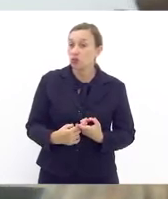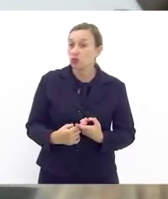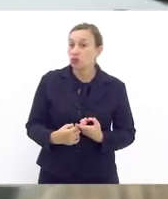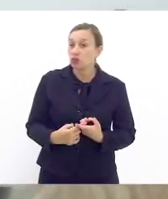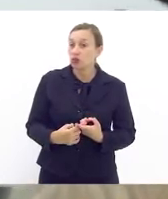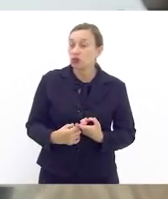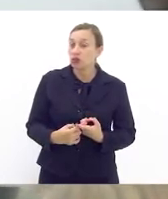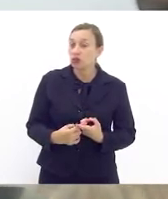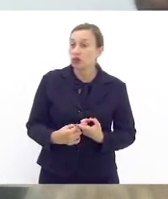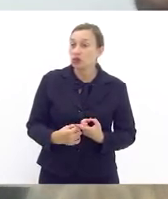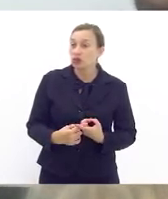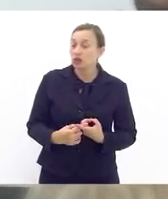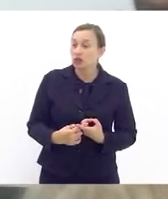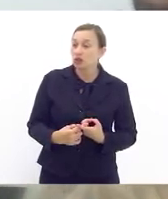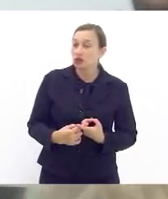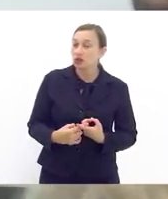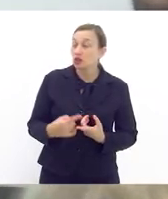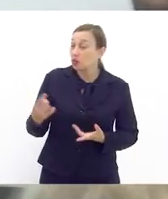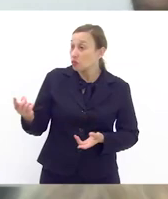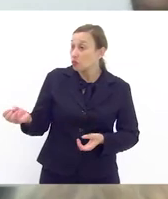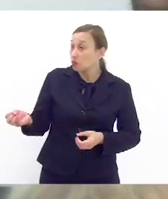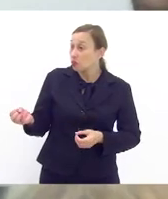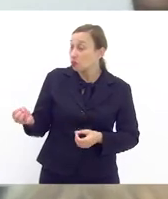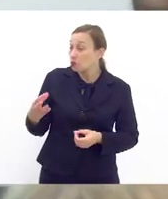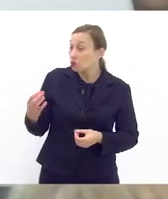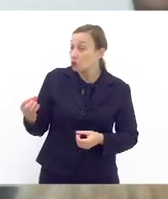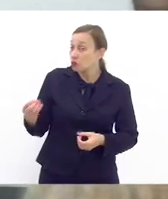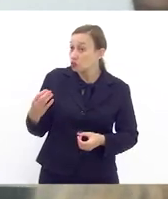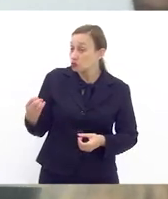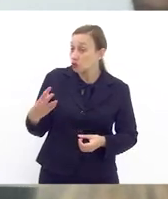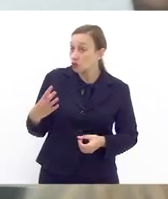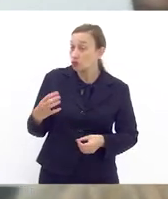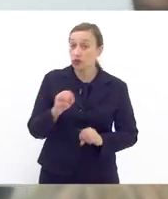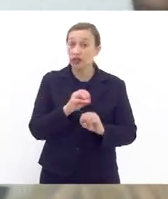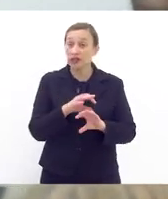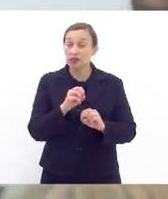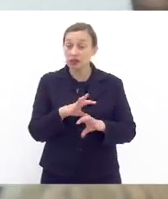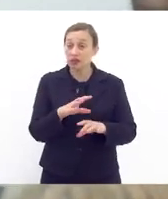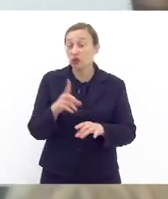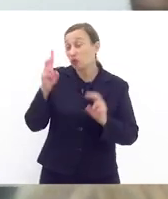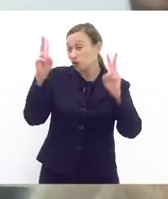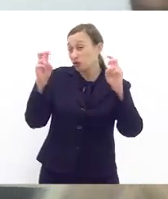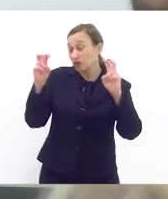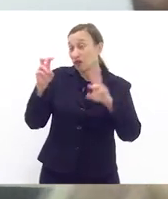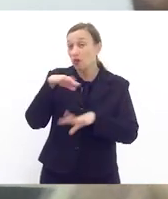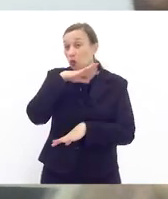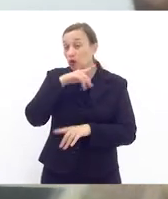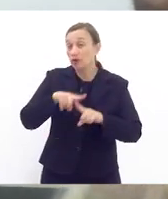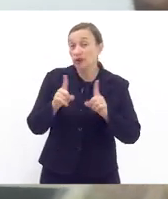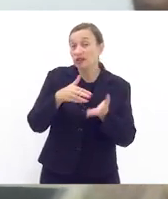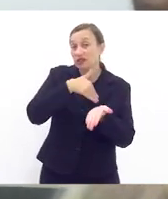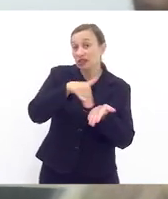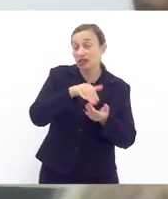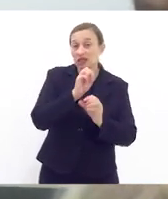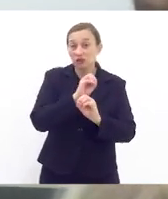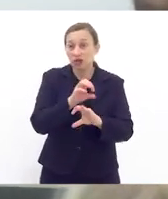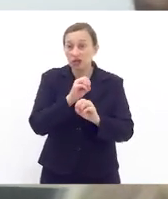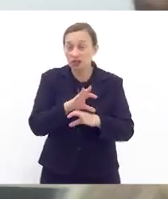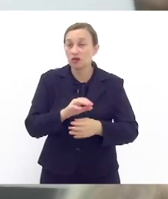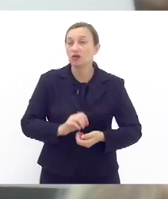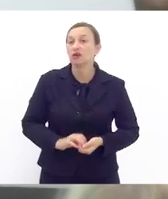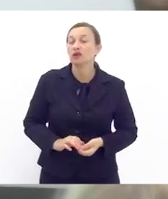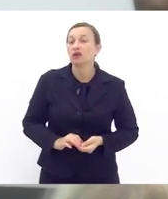rotatividade de uma certa forma esse é o termo é um termo ruim mas é de secretário de educação